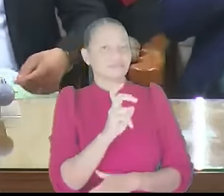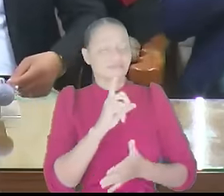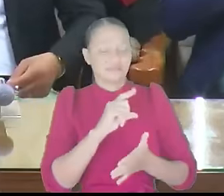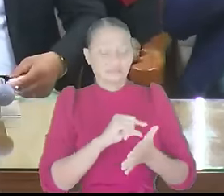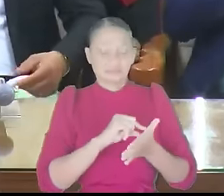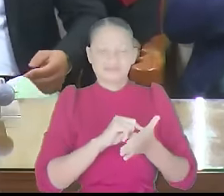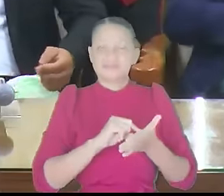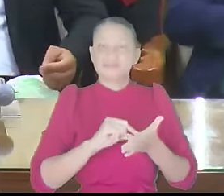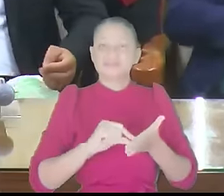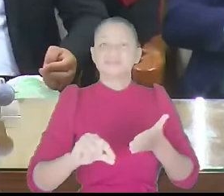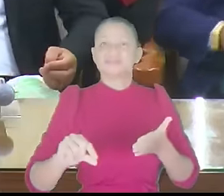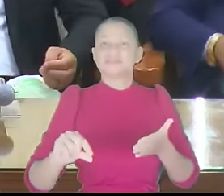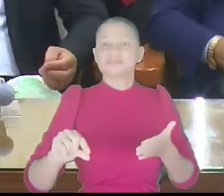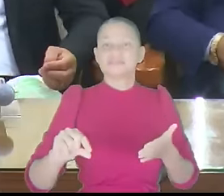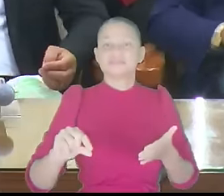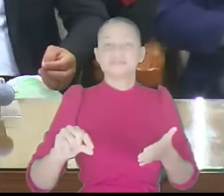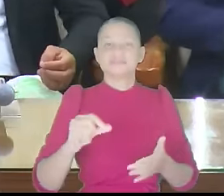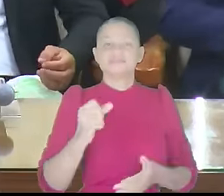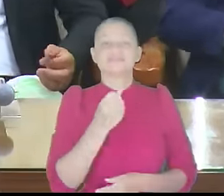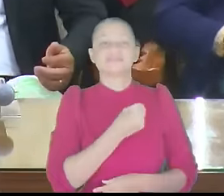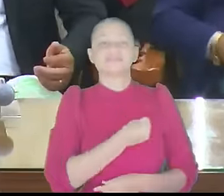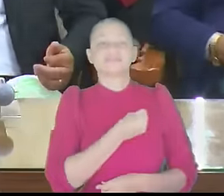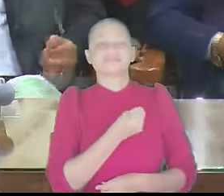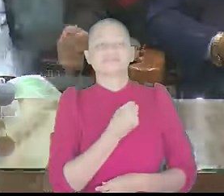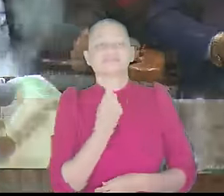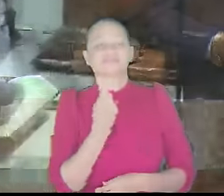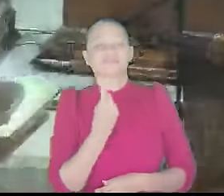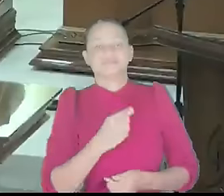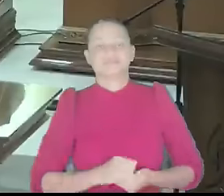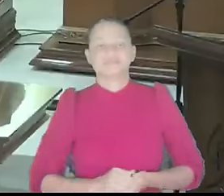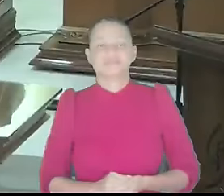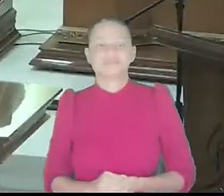versículo de número 1.